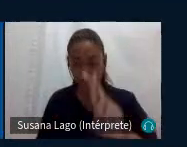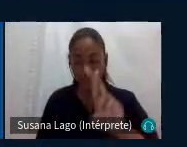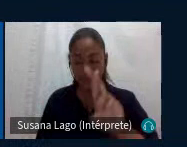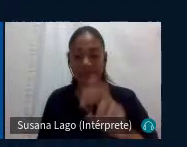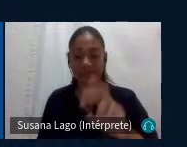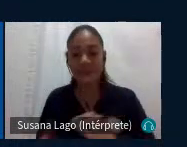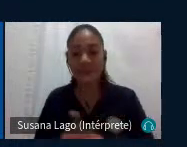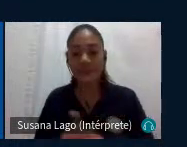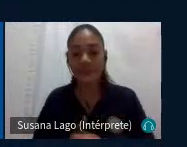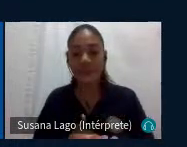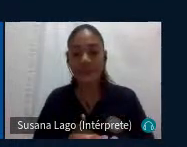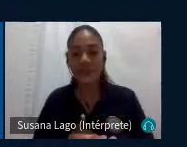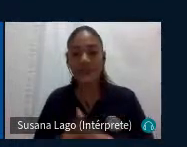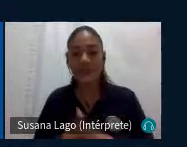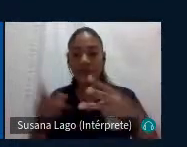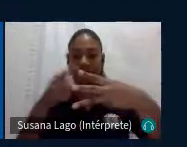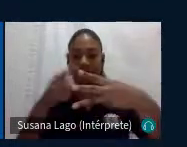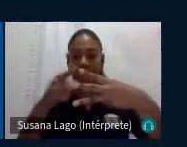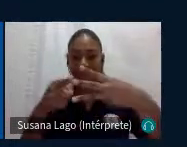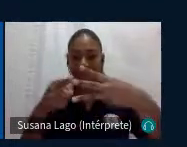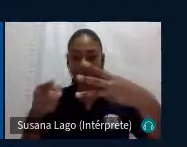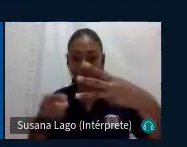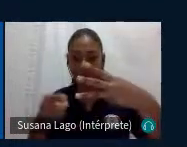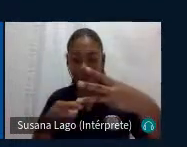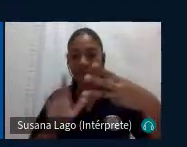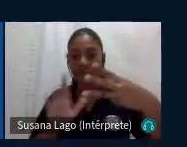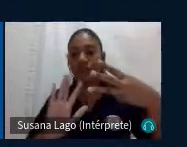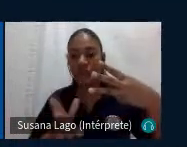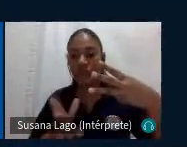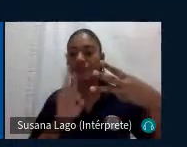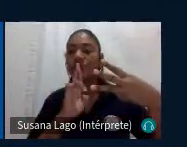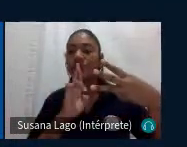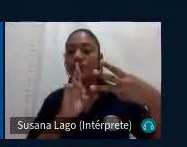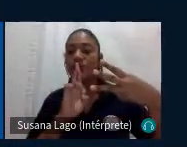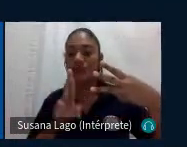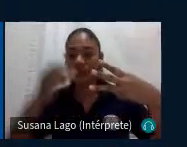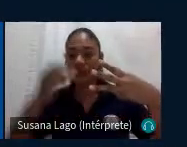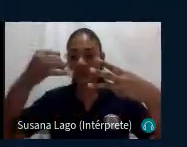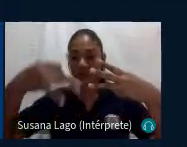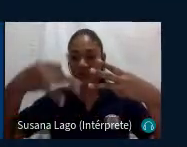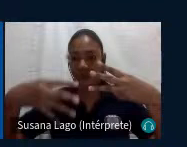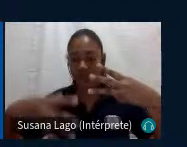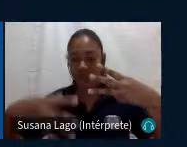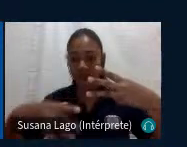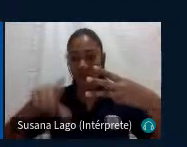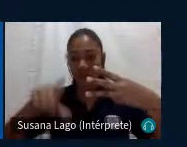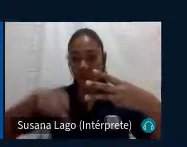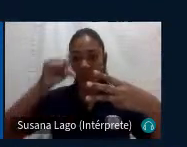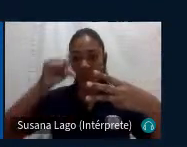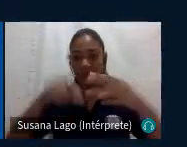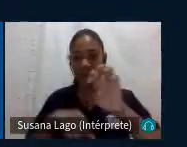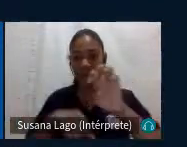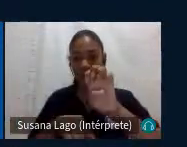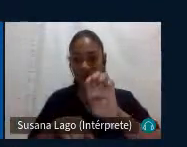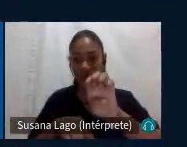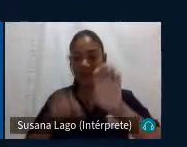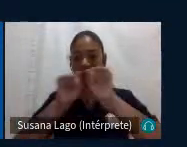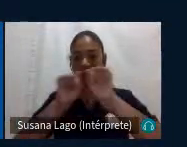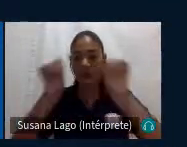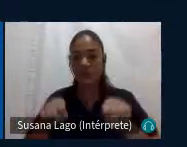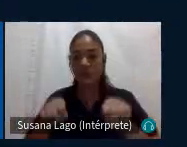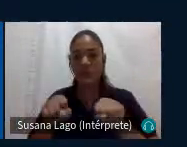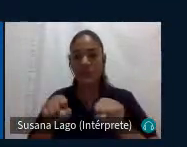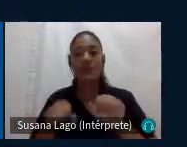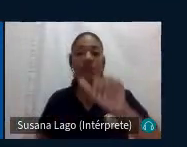coisas que eu falei, a gente já tem a resposta, que é a alternativa E, que é sistema atuador, sensor de posição e circuito de